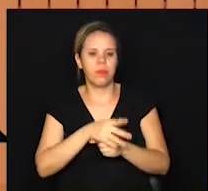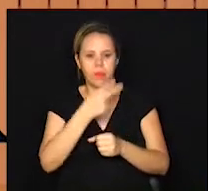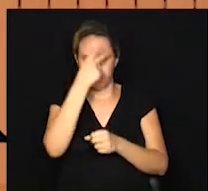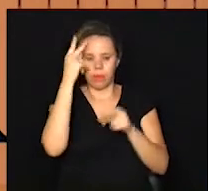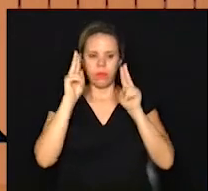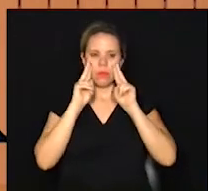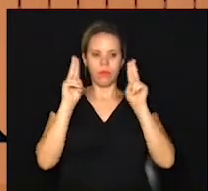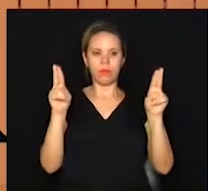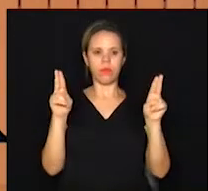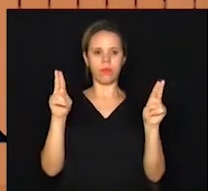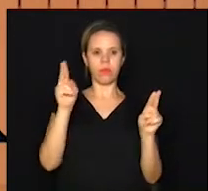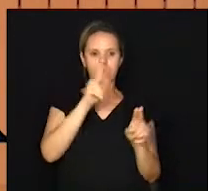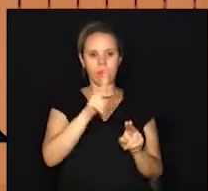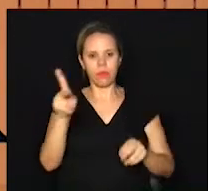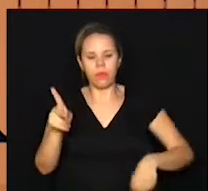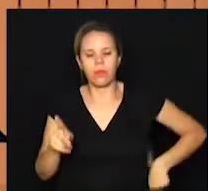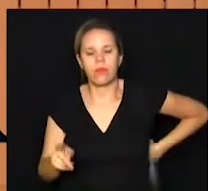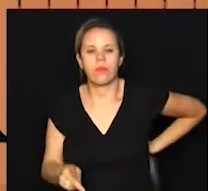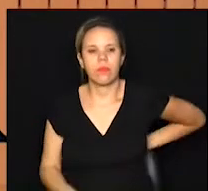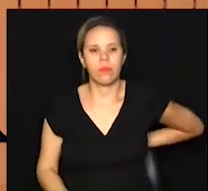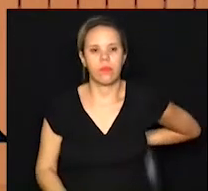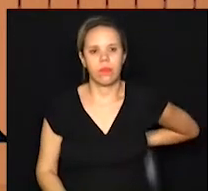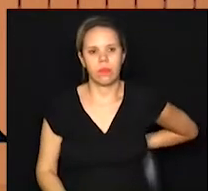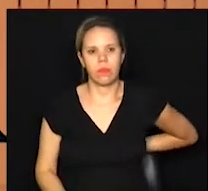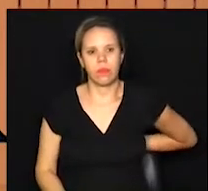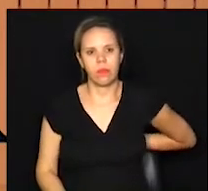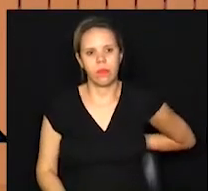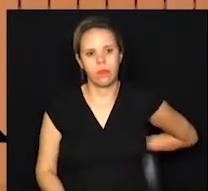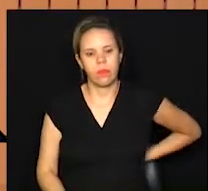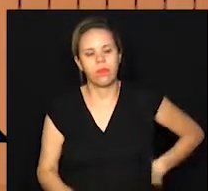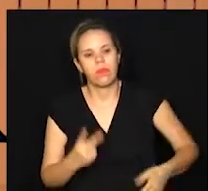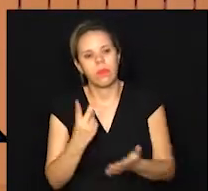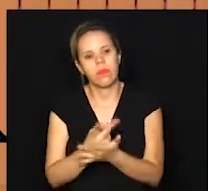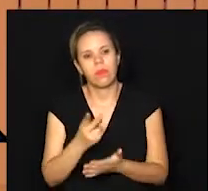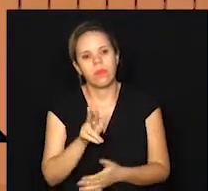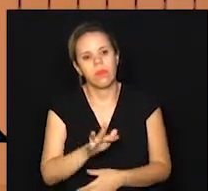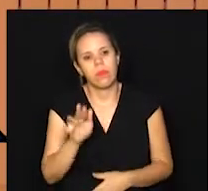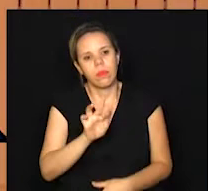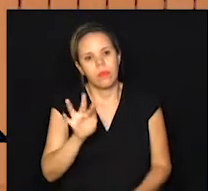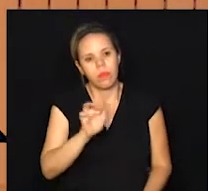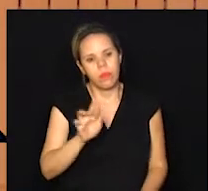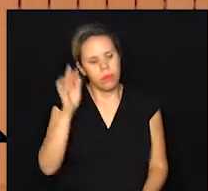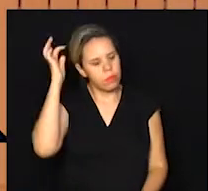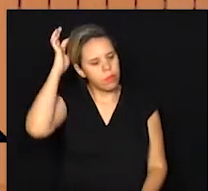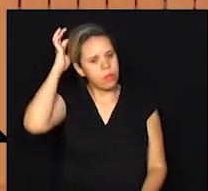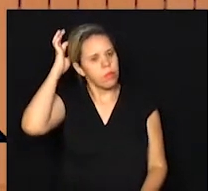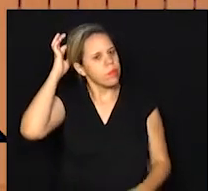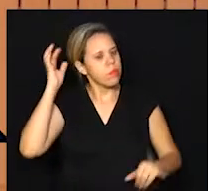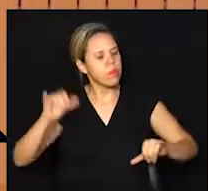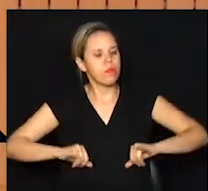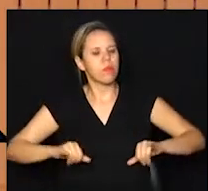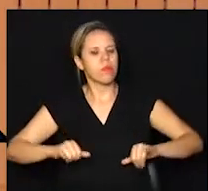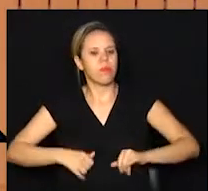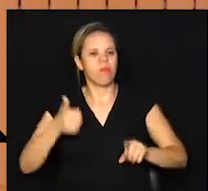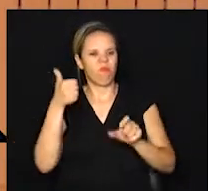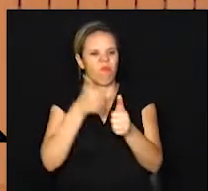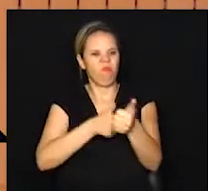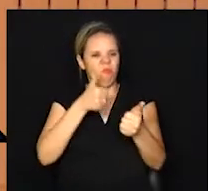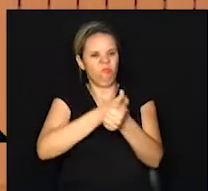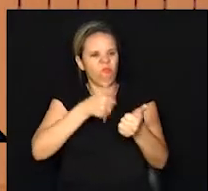testemunhas, professores dessa mesma universidade, sofreram perseguição e acabaram